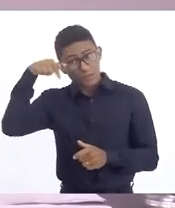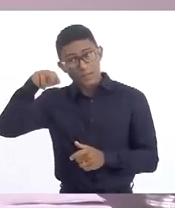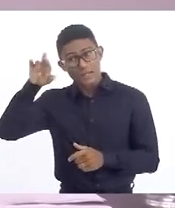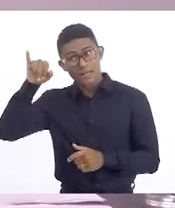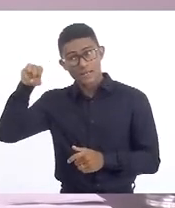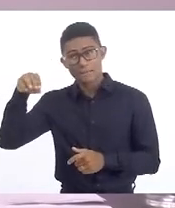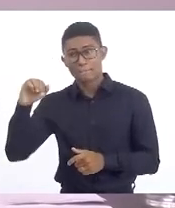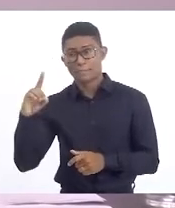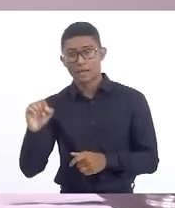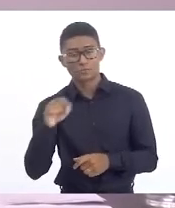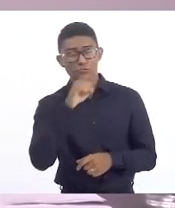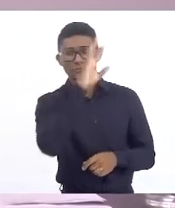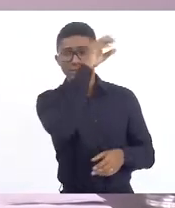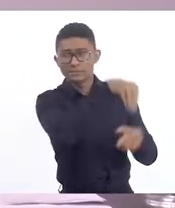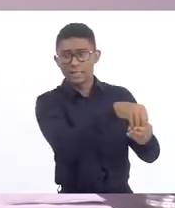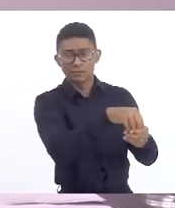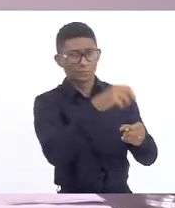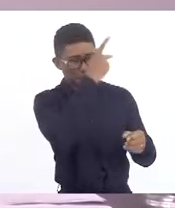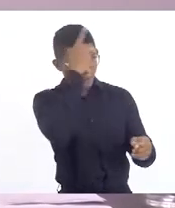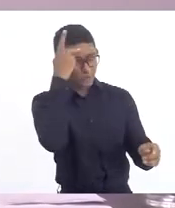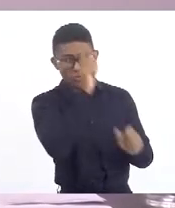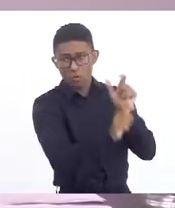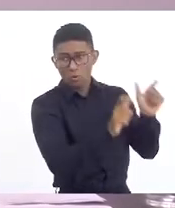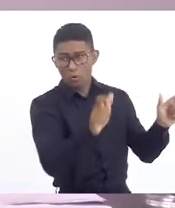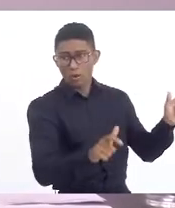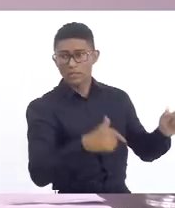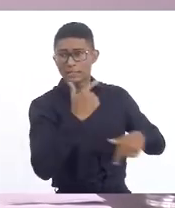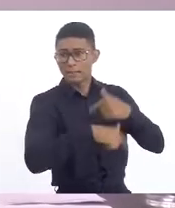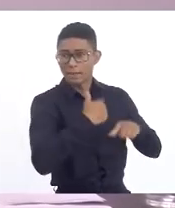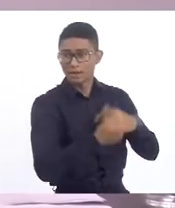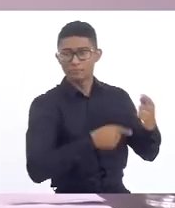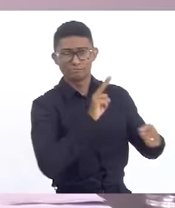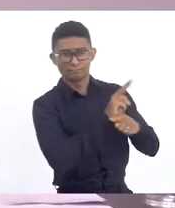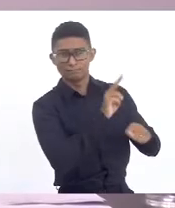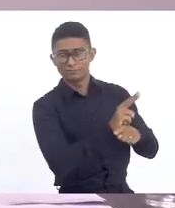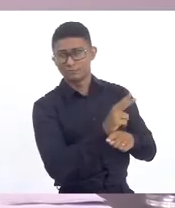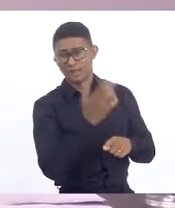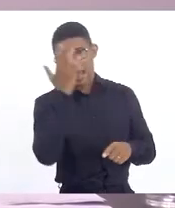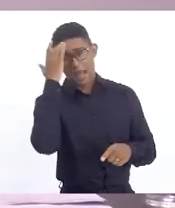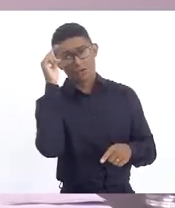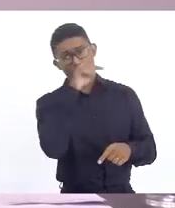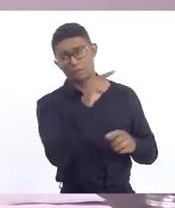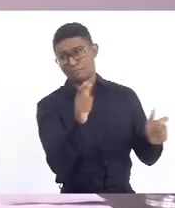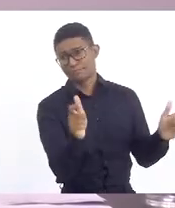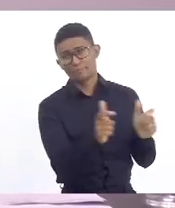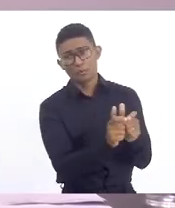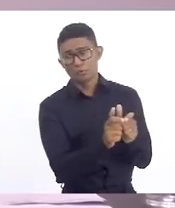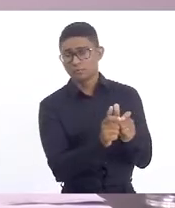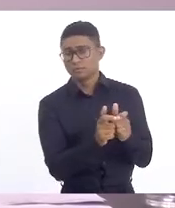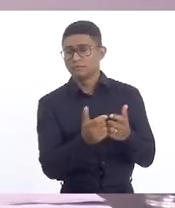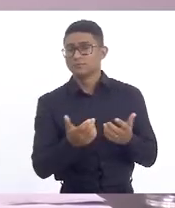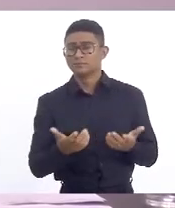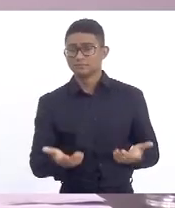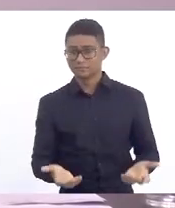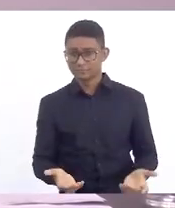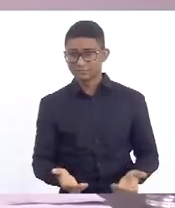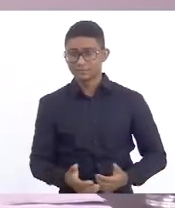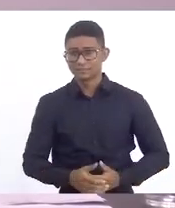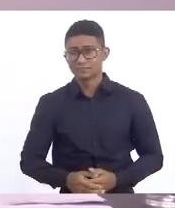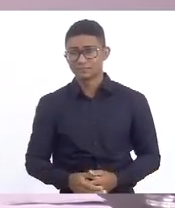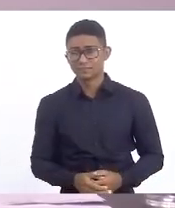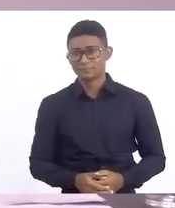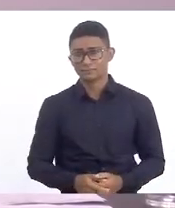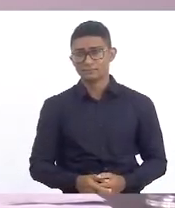seria feita essa fiscalização, né, dos fiscais que faziam monitoramento. Uma